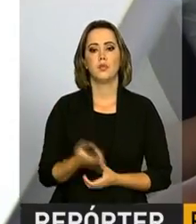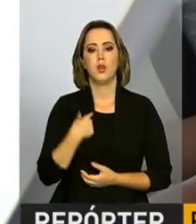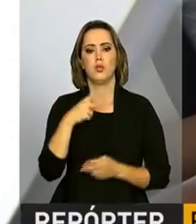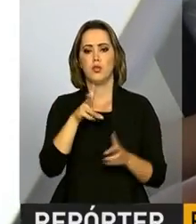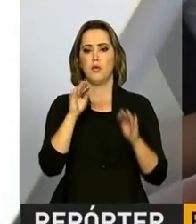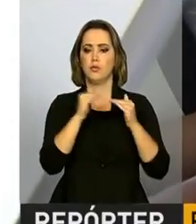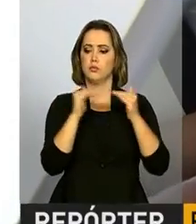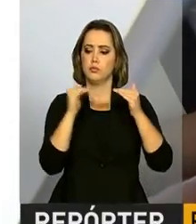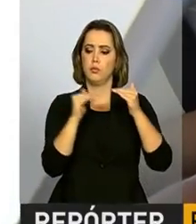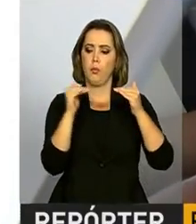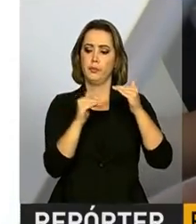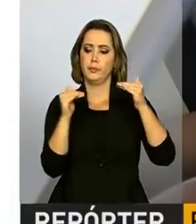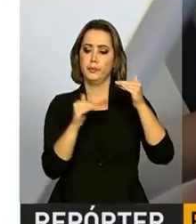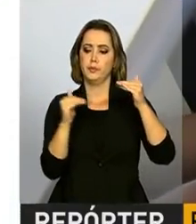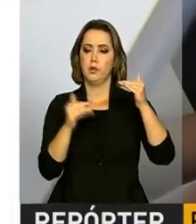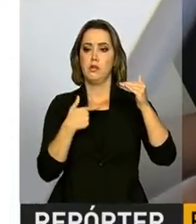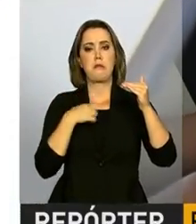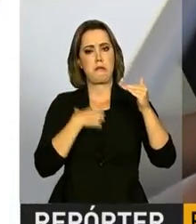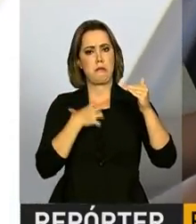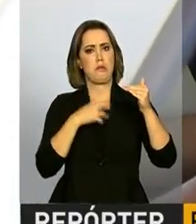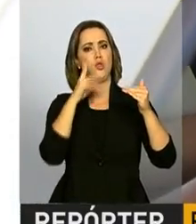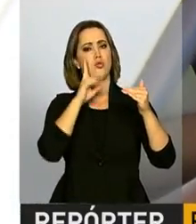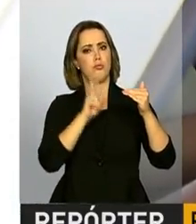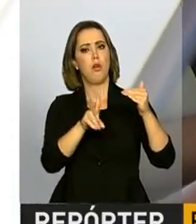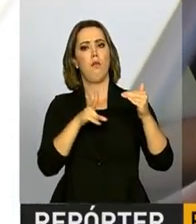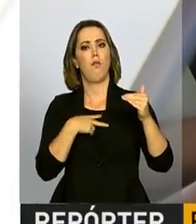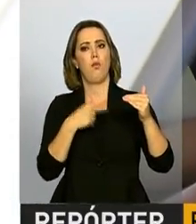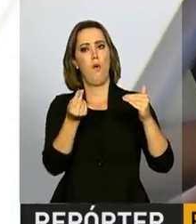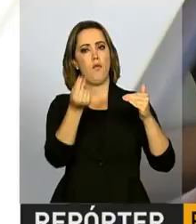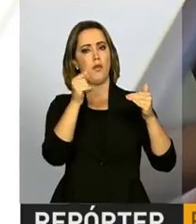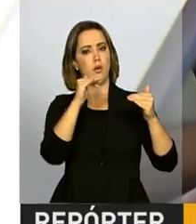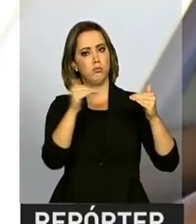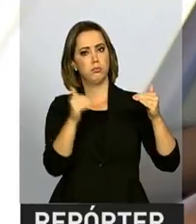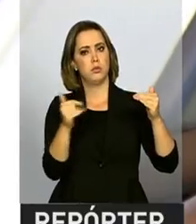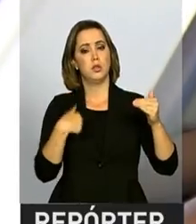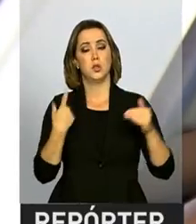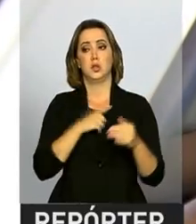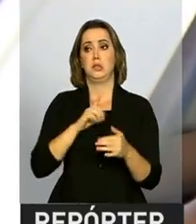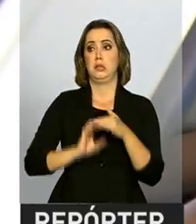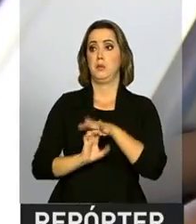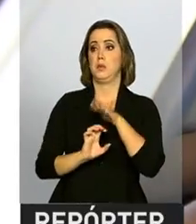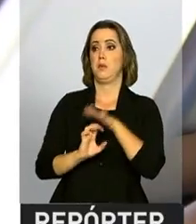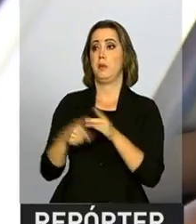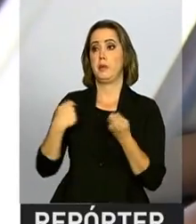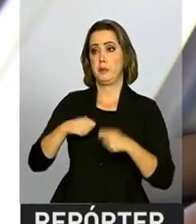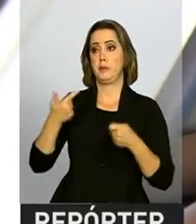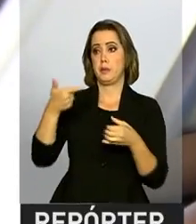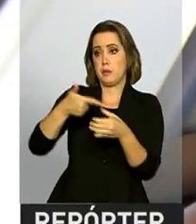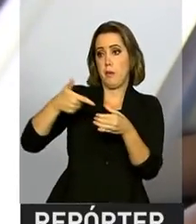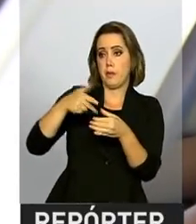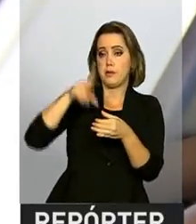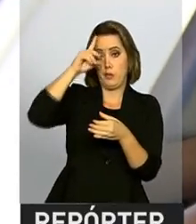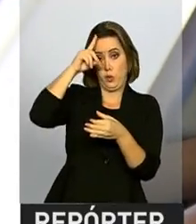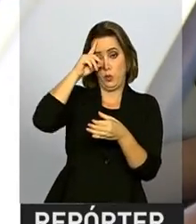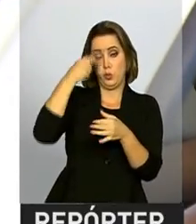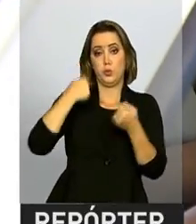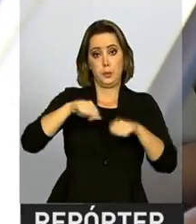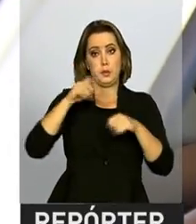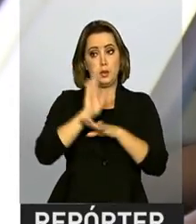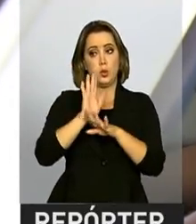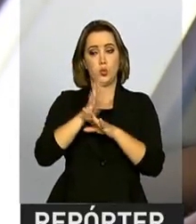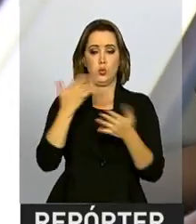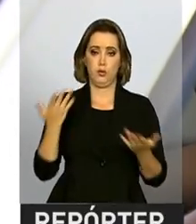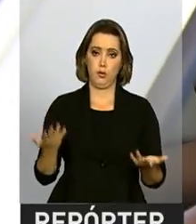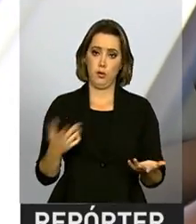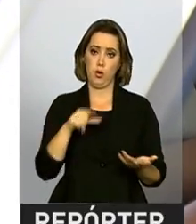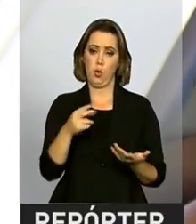umas 2 semanas que eu venho sentindo, ainda mais que temos empresa e a gente abastece todos os dias, então tem contribuído